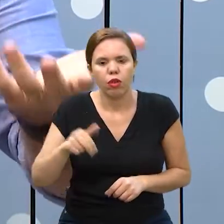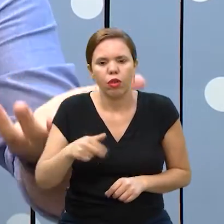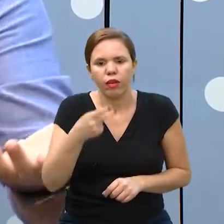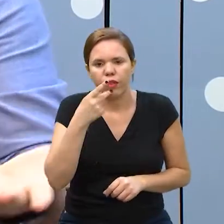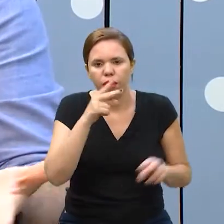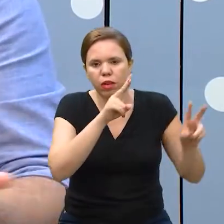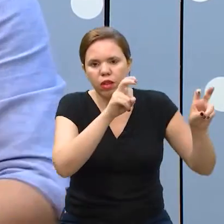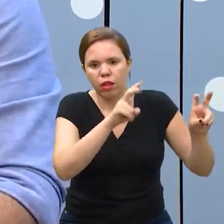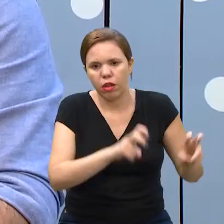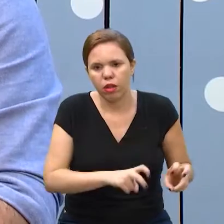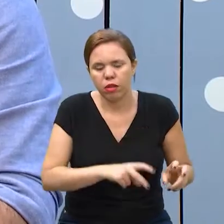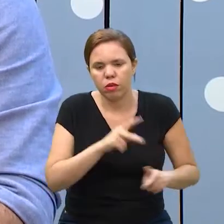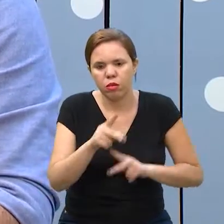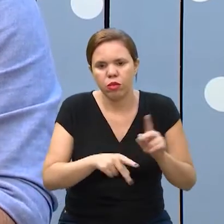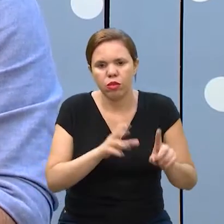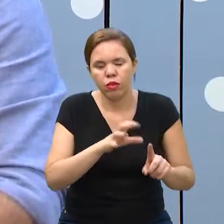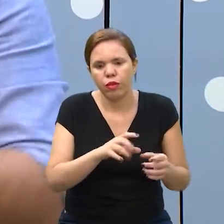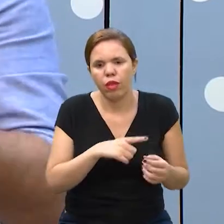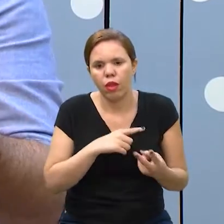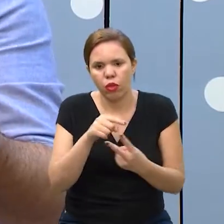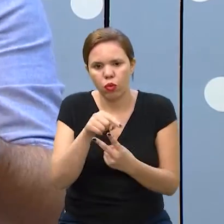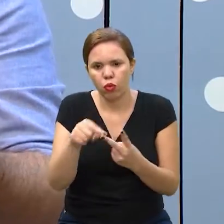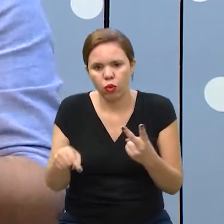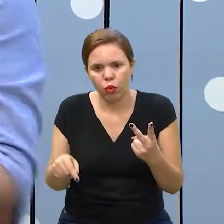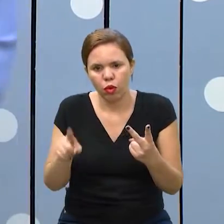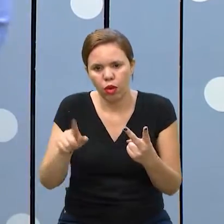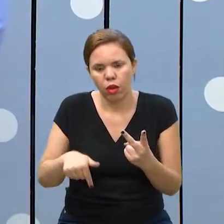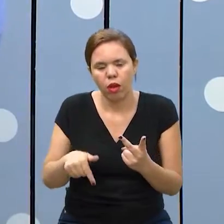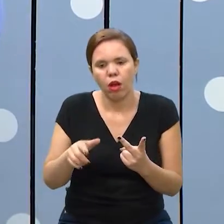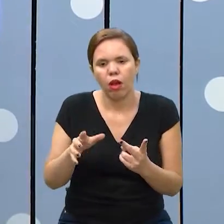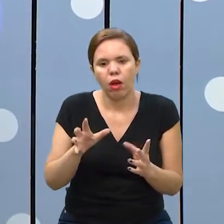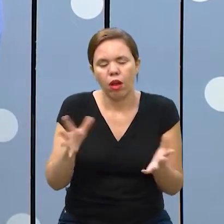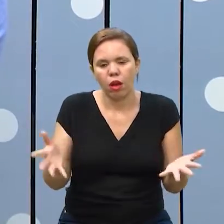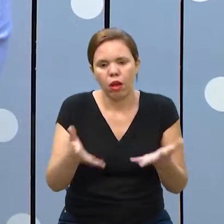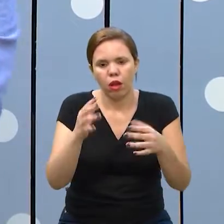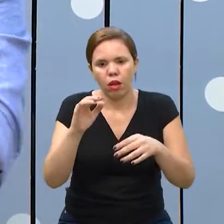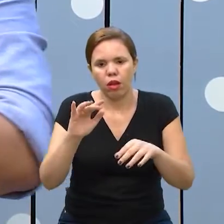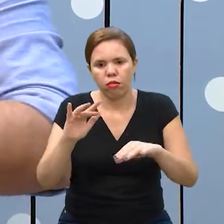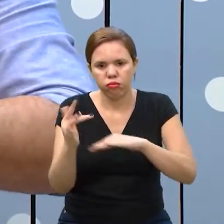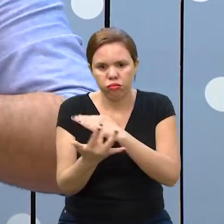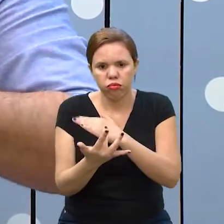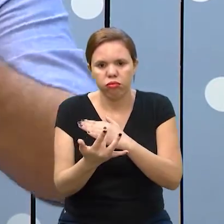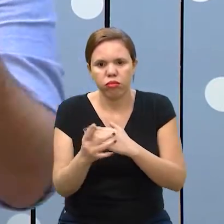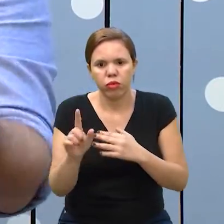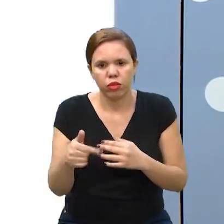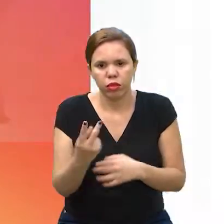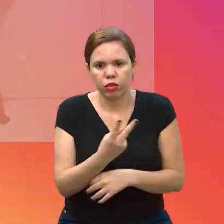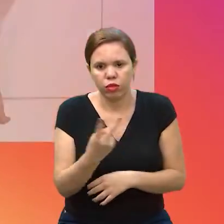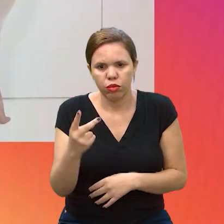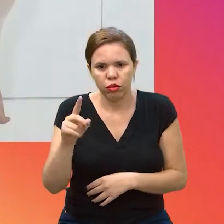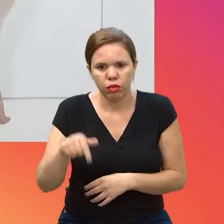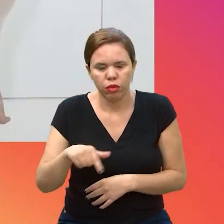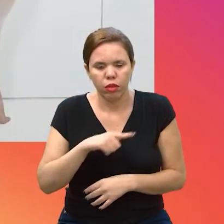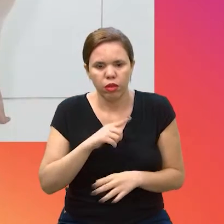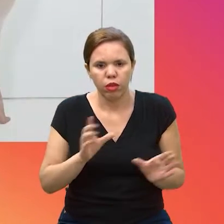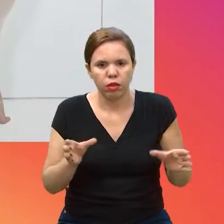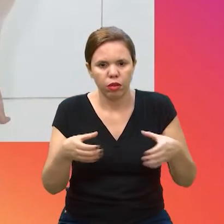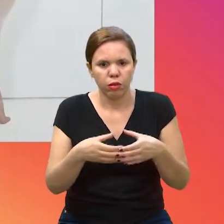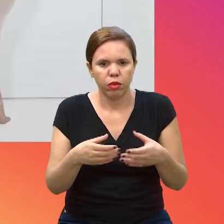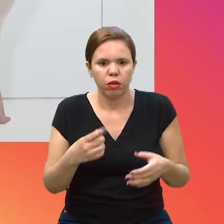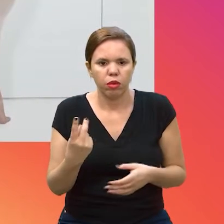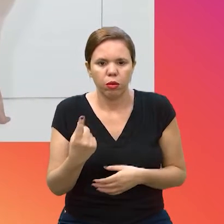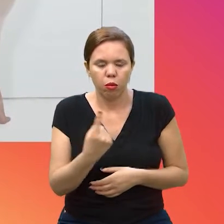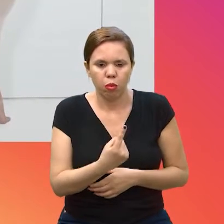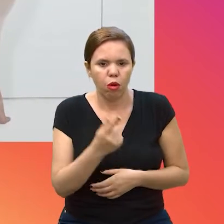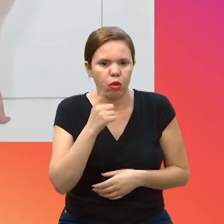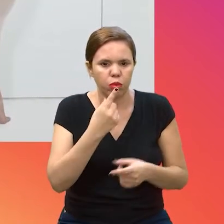novela que está falando sobre essa temática dos influenciadores, e tem duas personagens que são influenciadoras. E as duas são gerenciadas, as duas têm uma